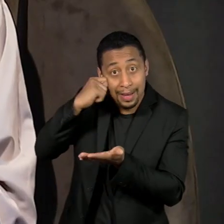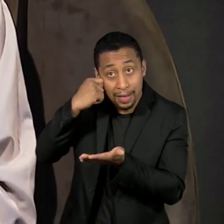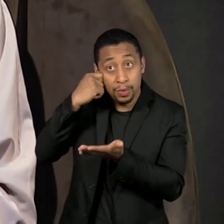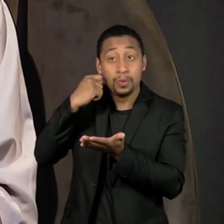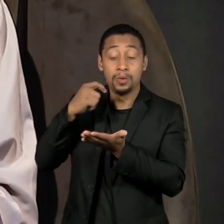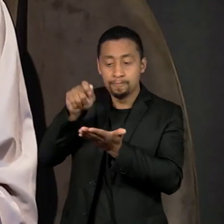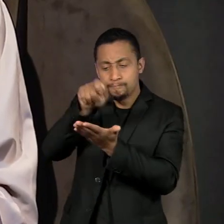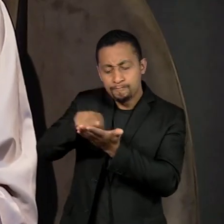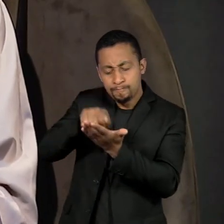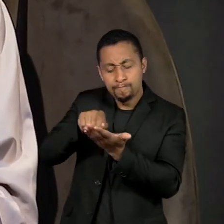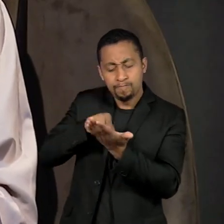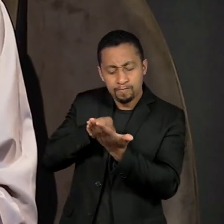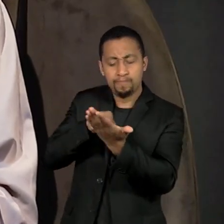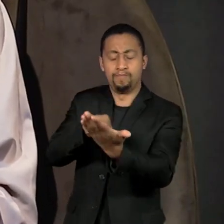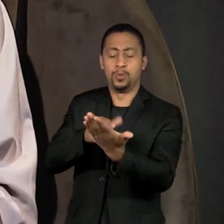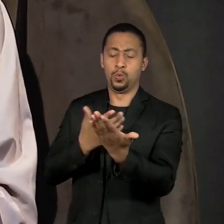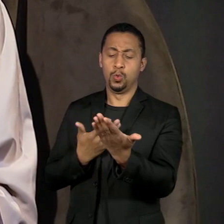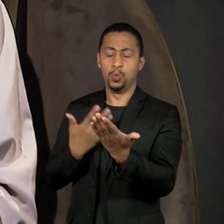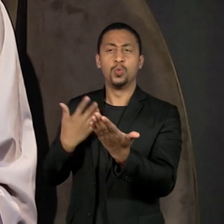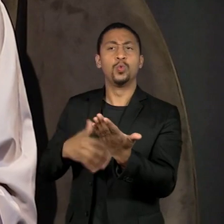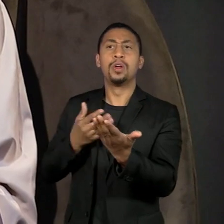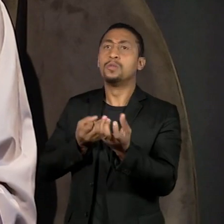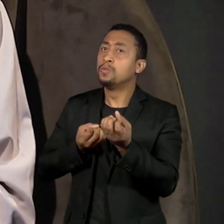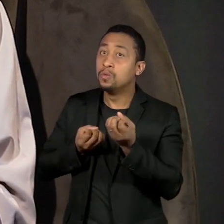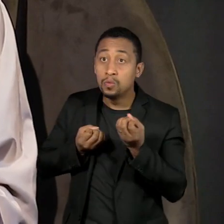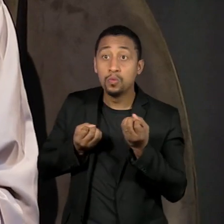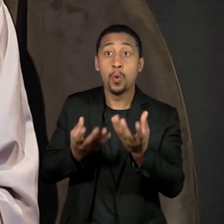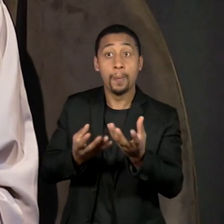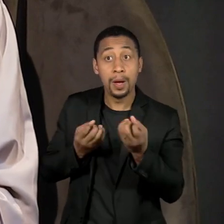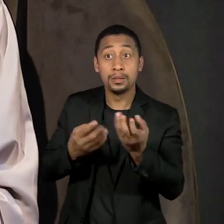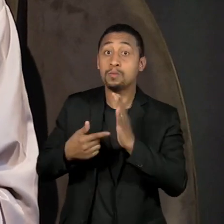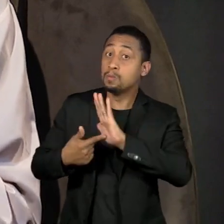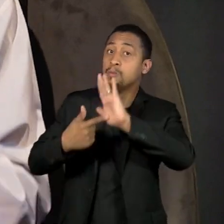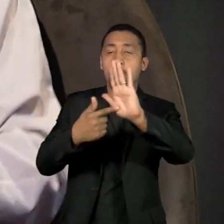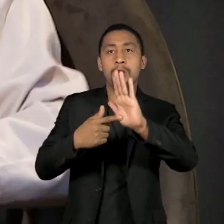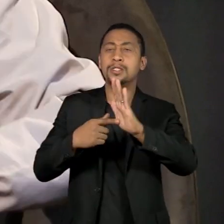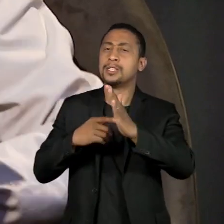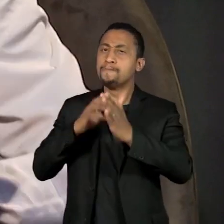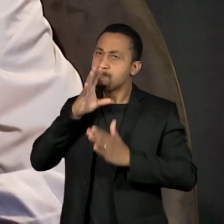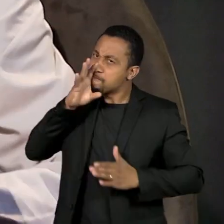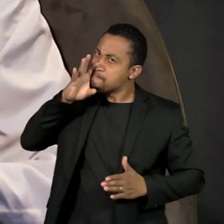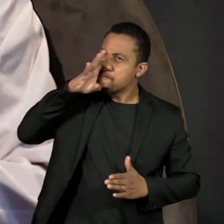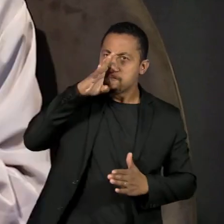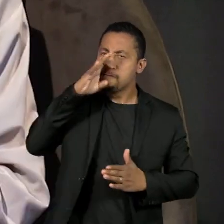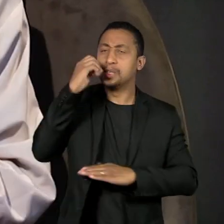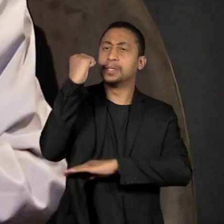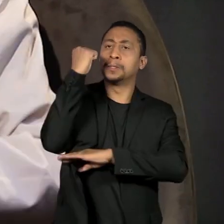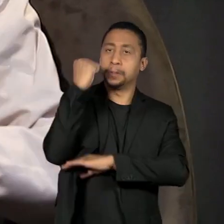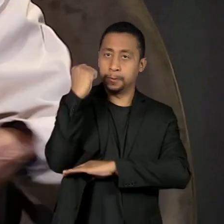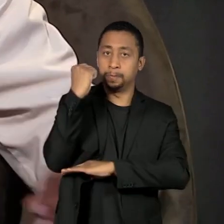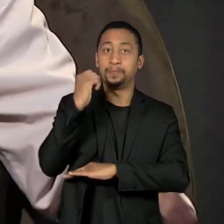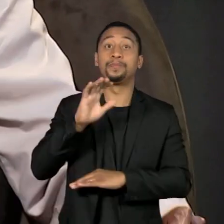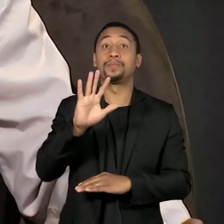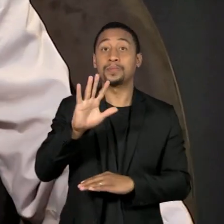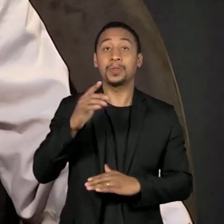próprio texto é um dado de resistência. Eu trago aqui um poema